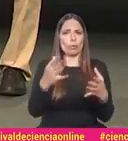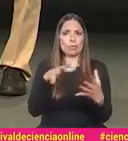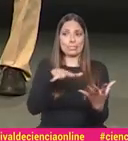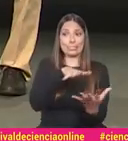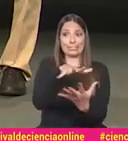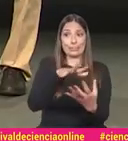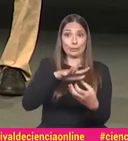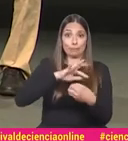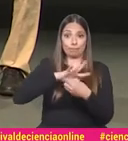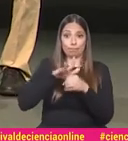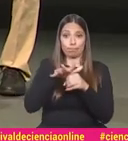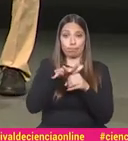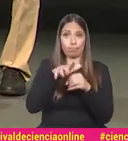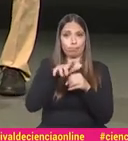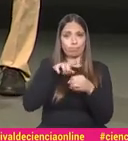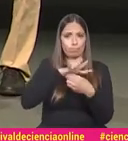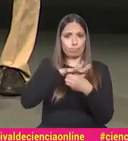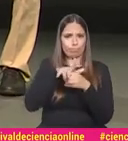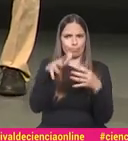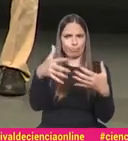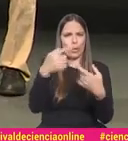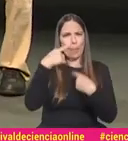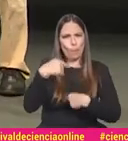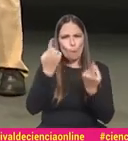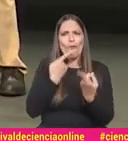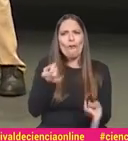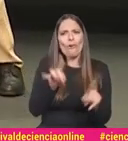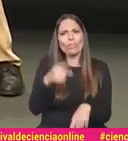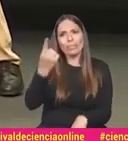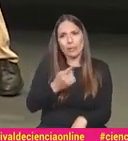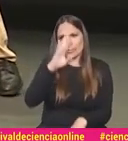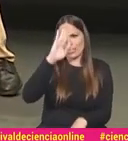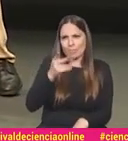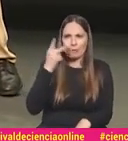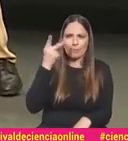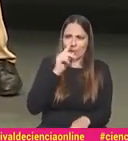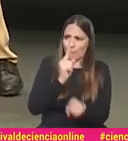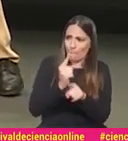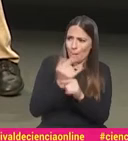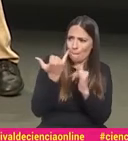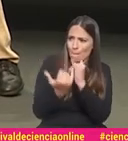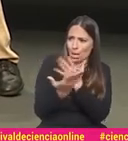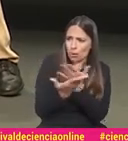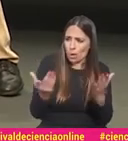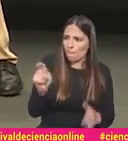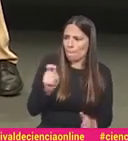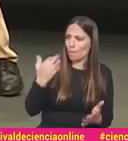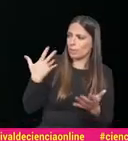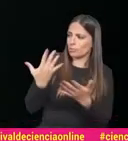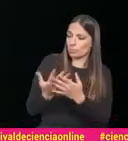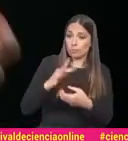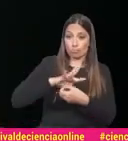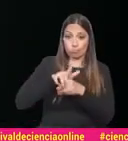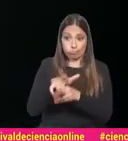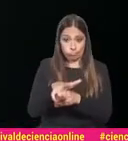da pandémica nos mostrou mais uma vez que temos de saber viver com riscos. Nos últimos meses tivemos esta pandemia que se vai